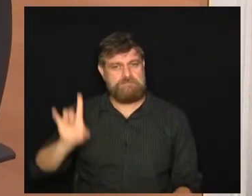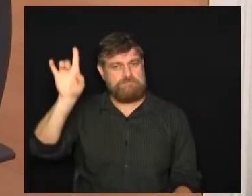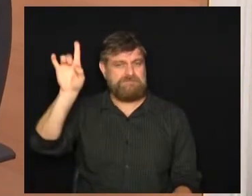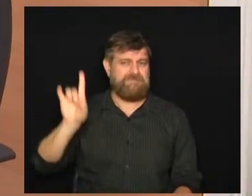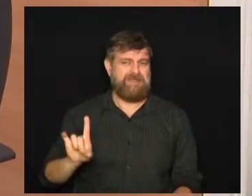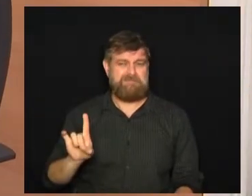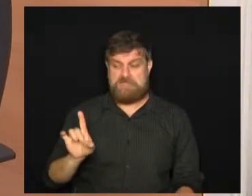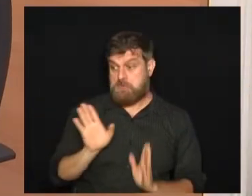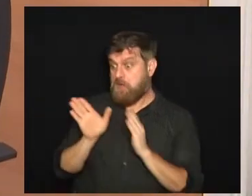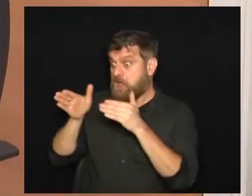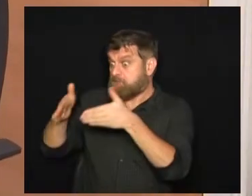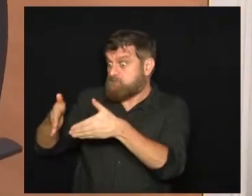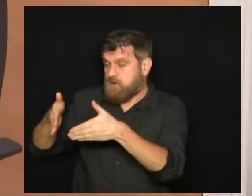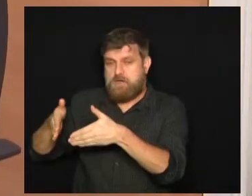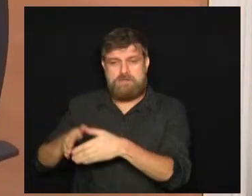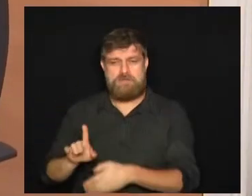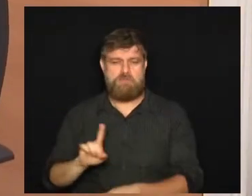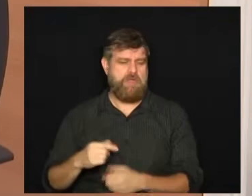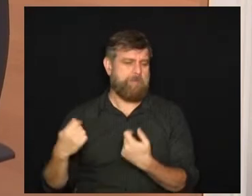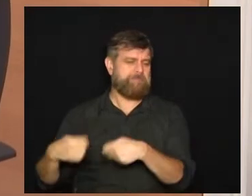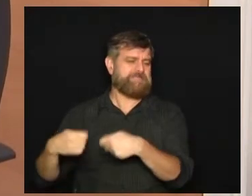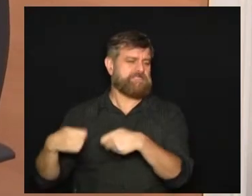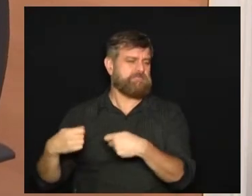gente não enfatiza muito a deficiência.